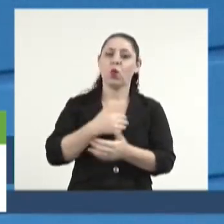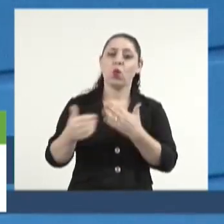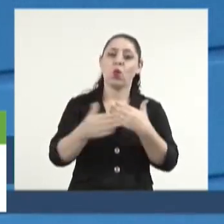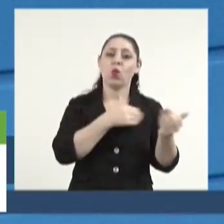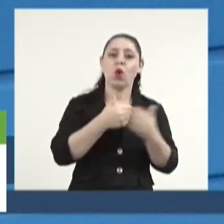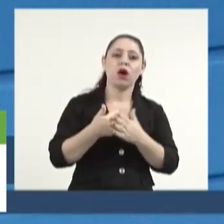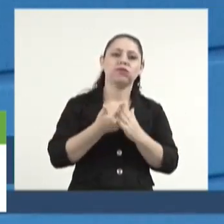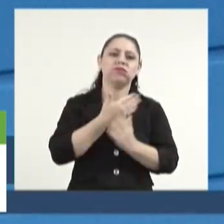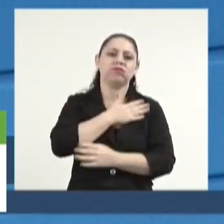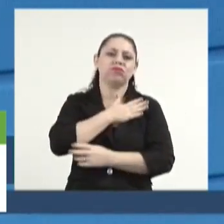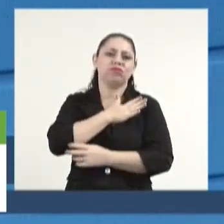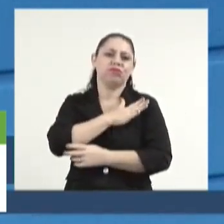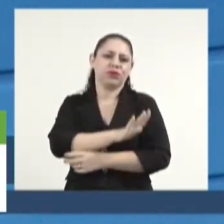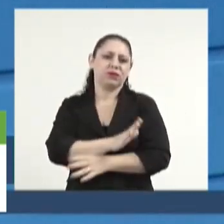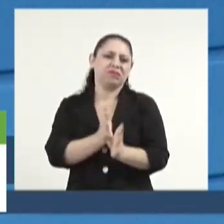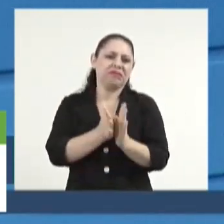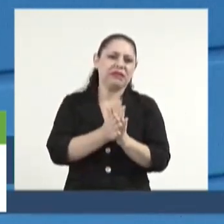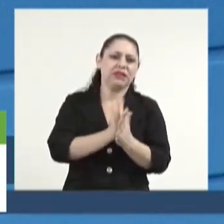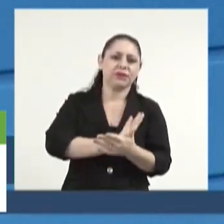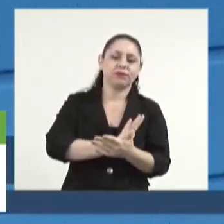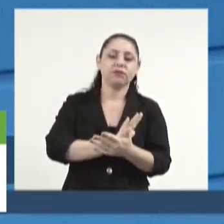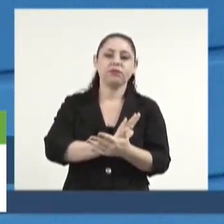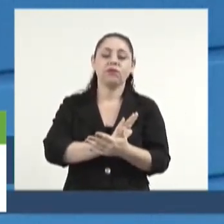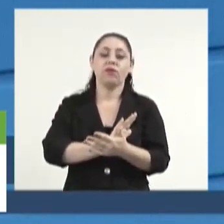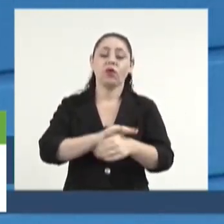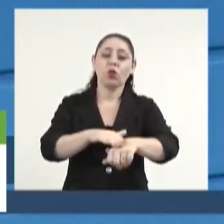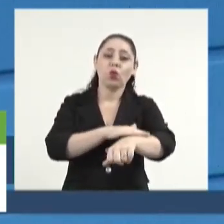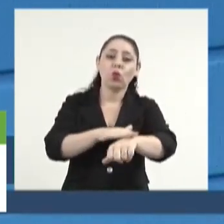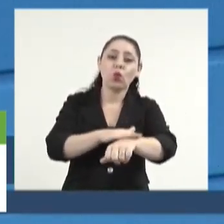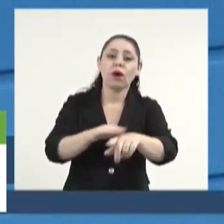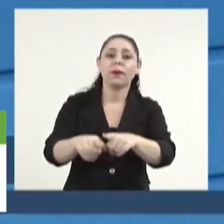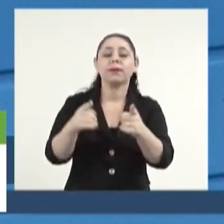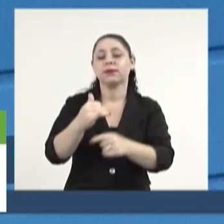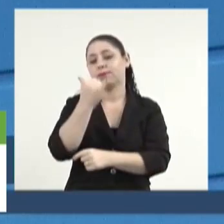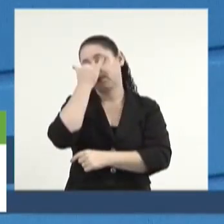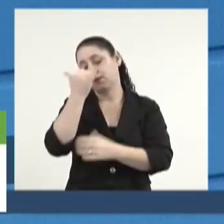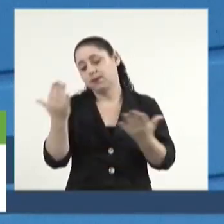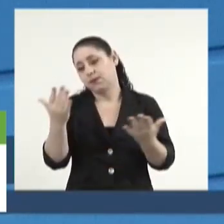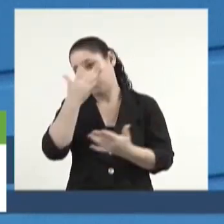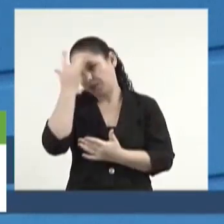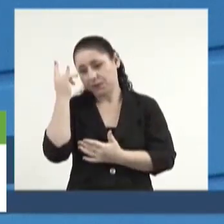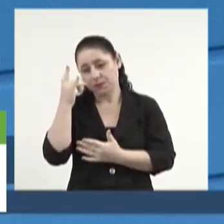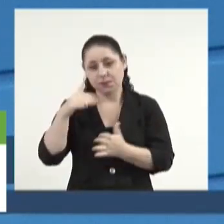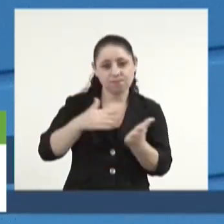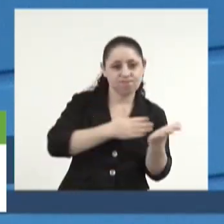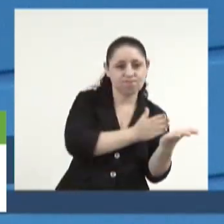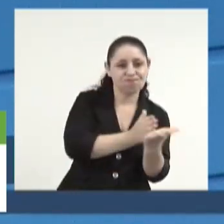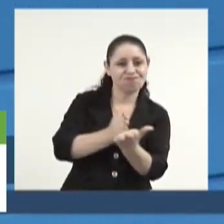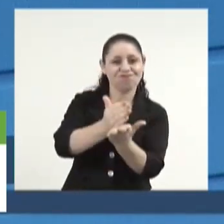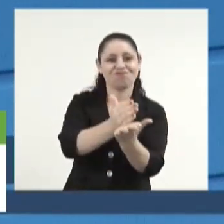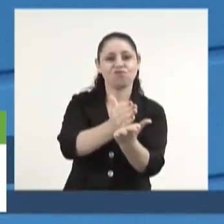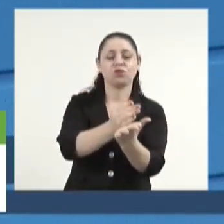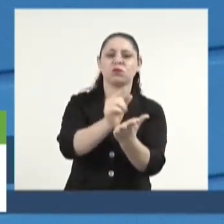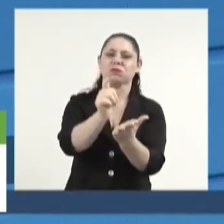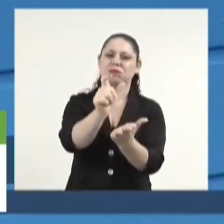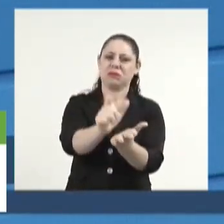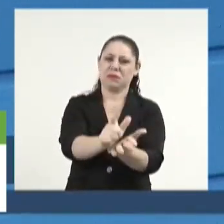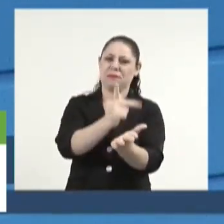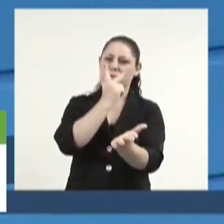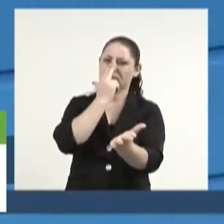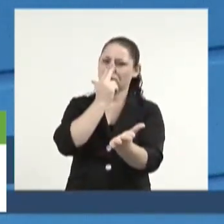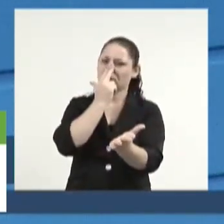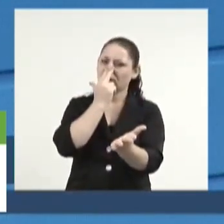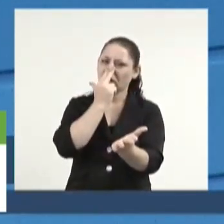qualquer tipo de discriminação, sobretudo a racial, mas que infelizmente o autor pegou um caminho que na verdade está mais